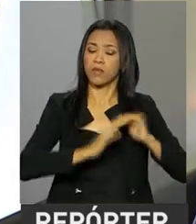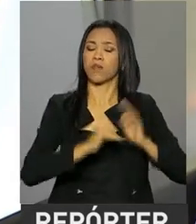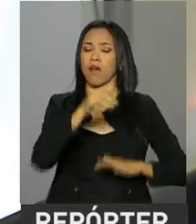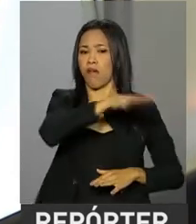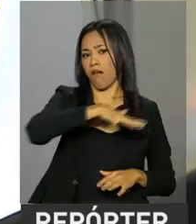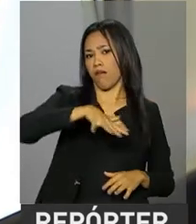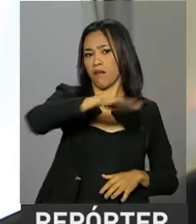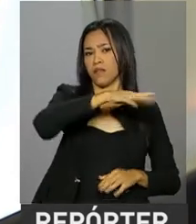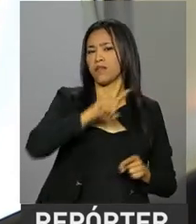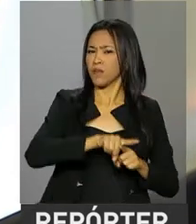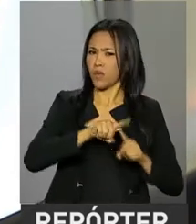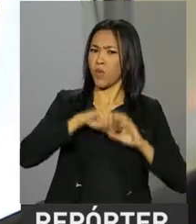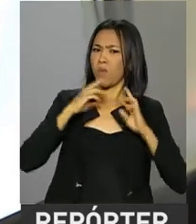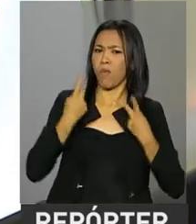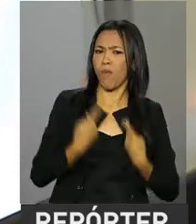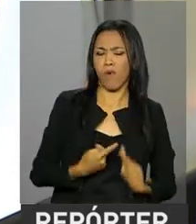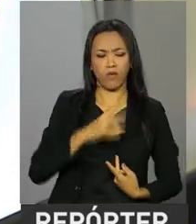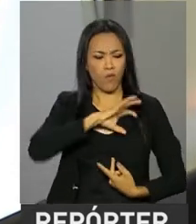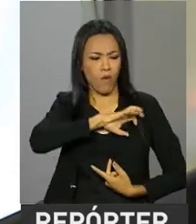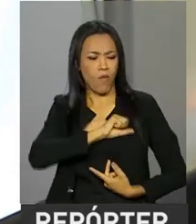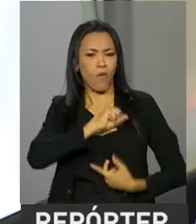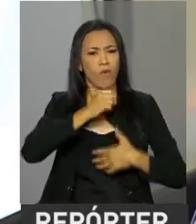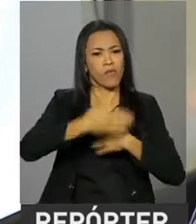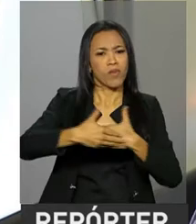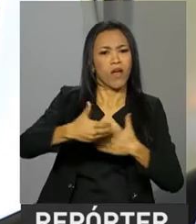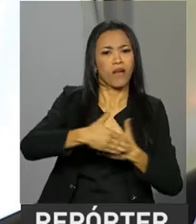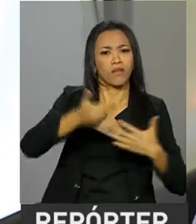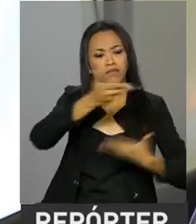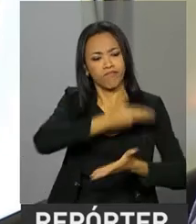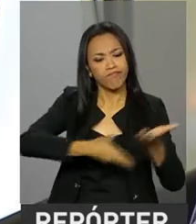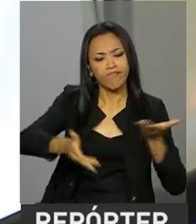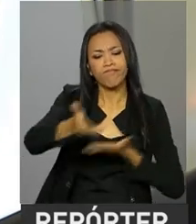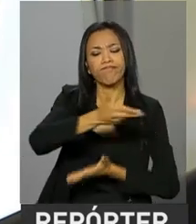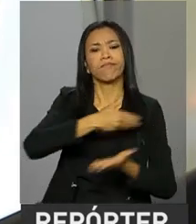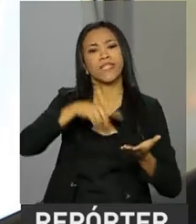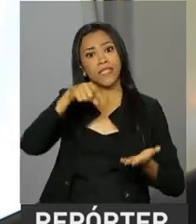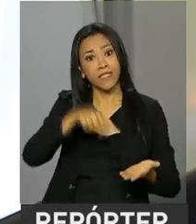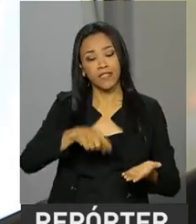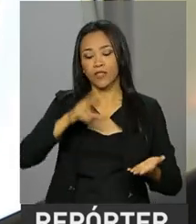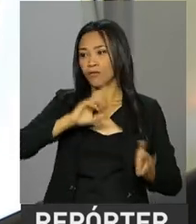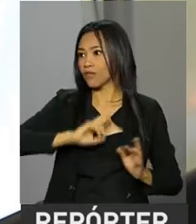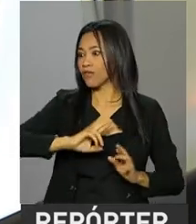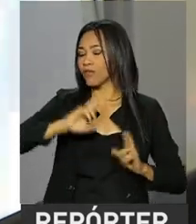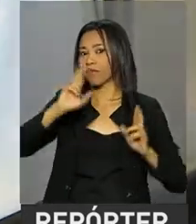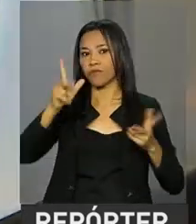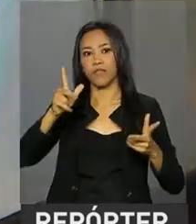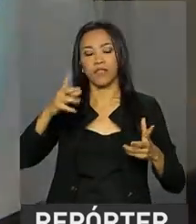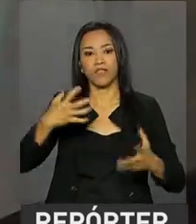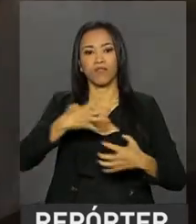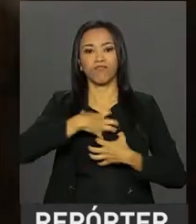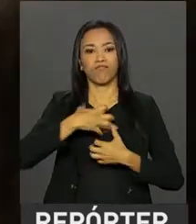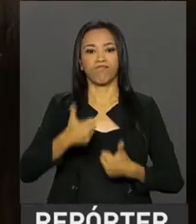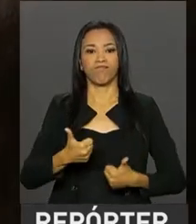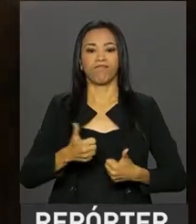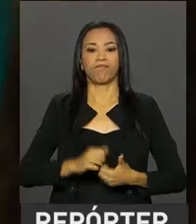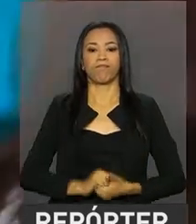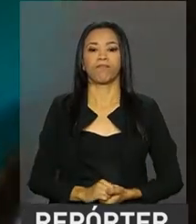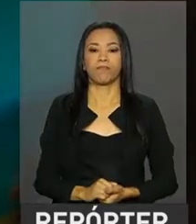pela ao lado humano amor carinho que tem pelos pacientes que é um diferencial muito grande um tratamento